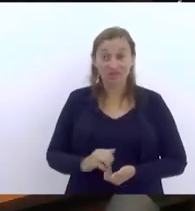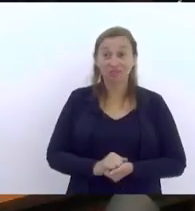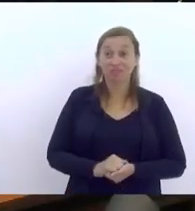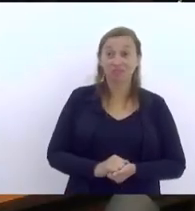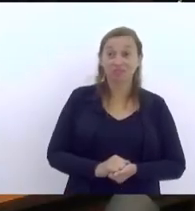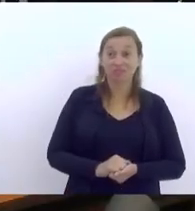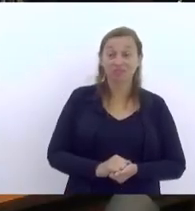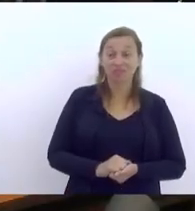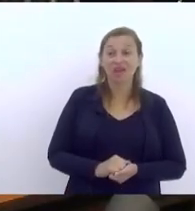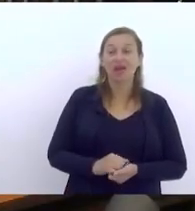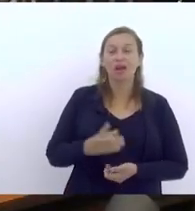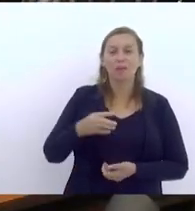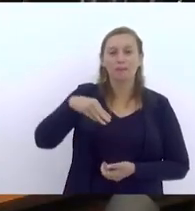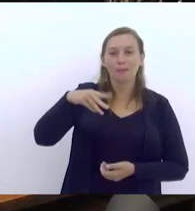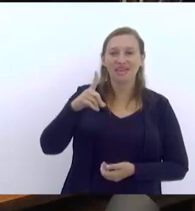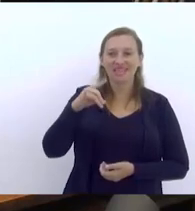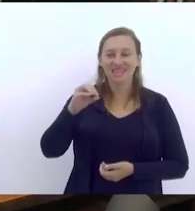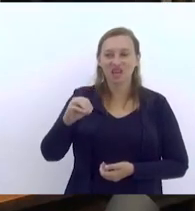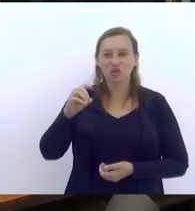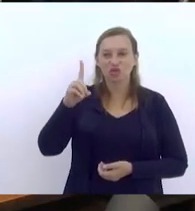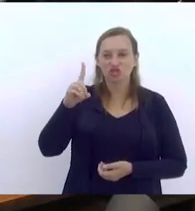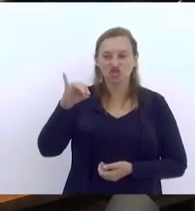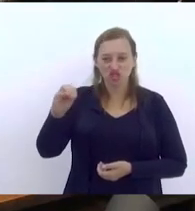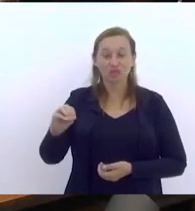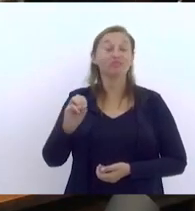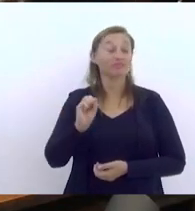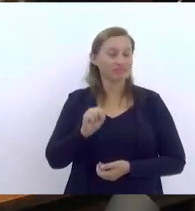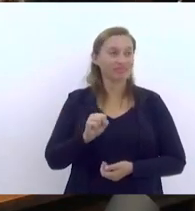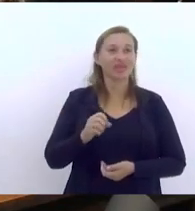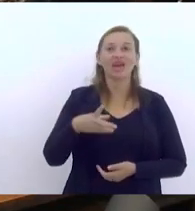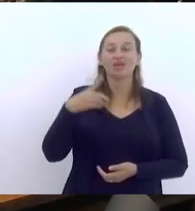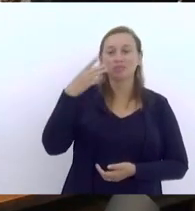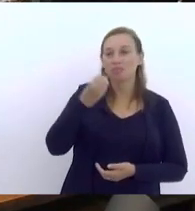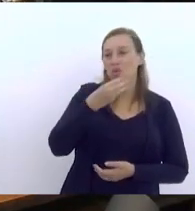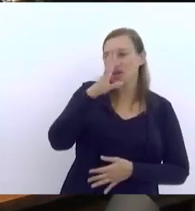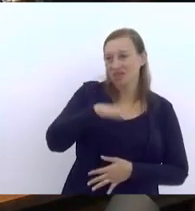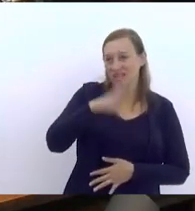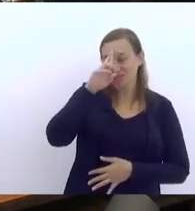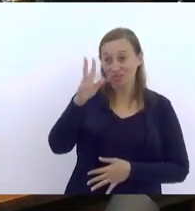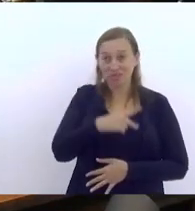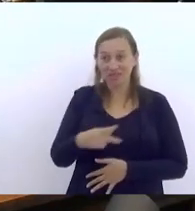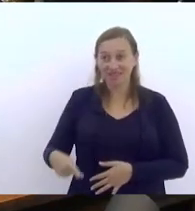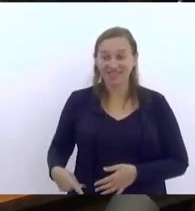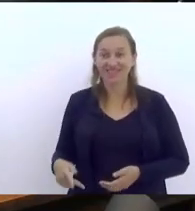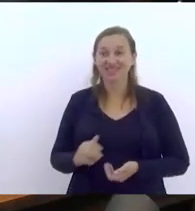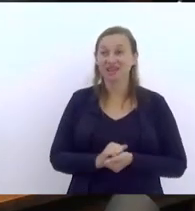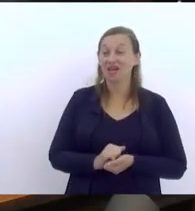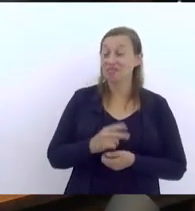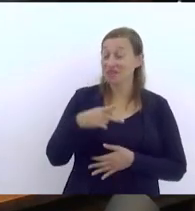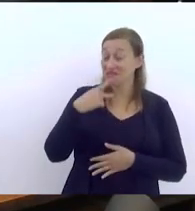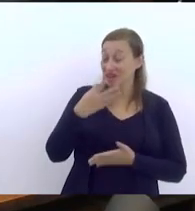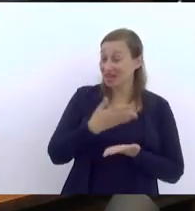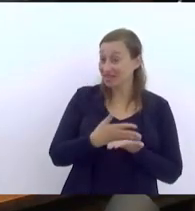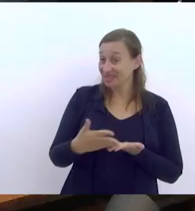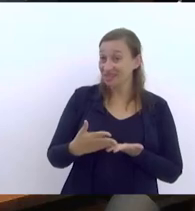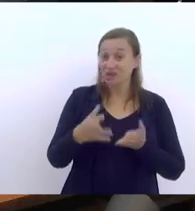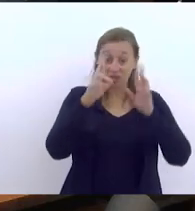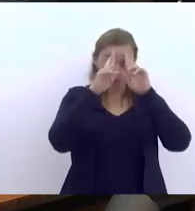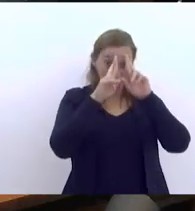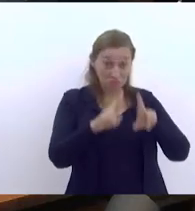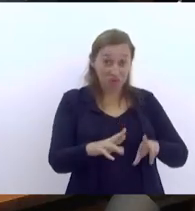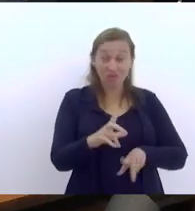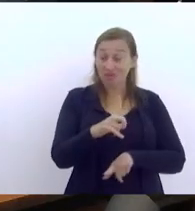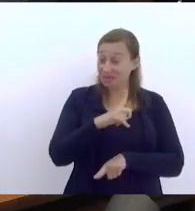Oi? Marcelo Dino, aliás. Marcelo Dino. Boa tarde, senhor presidente. Eu inicio minha fala aqui dizendo o respeito que eu